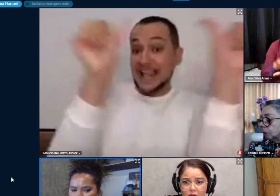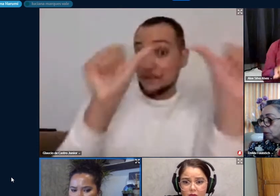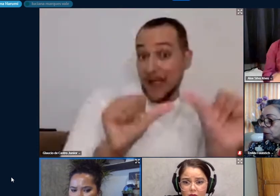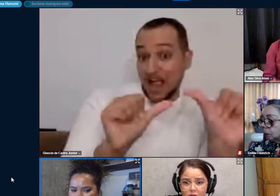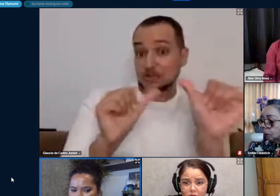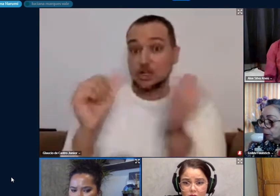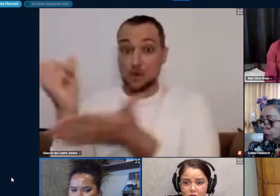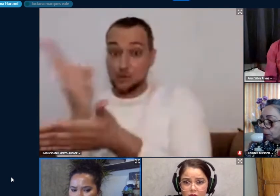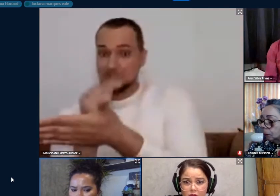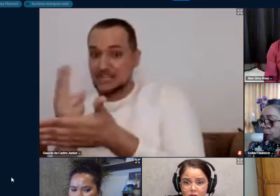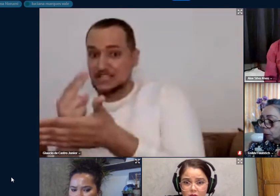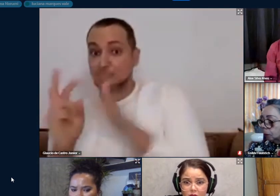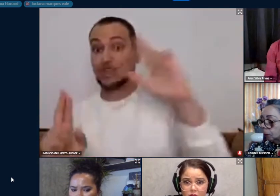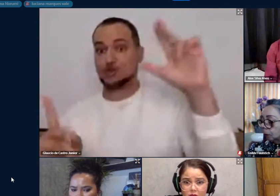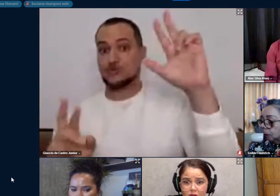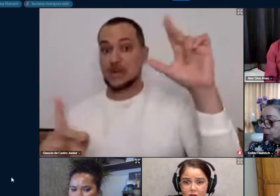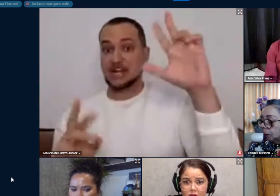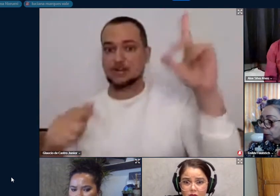Como é que você tem?